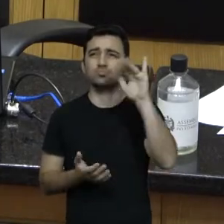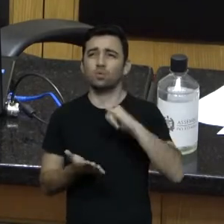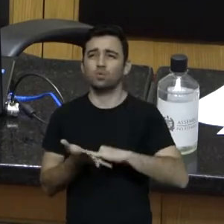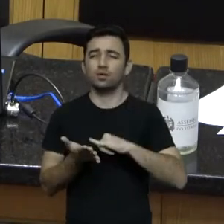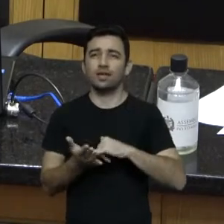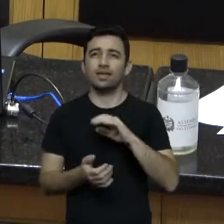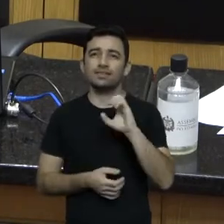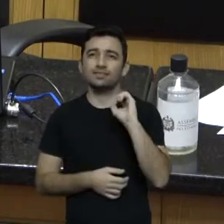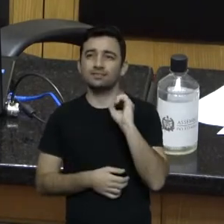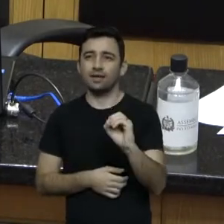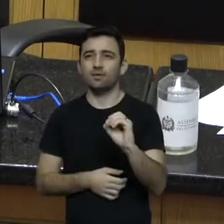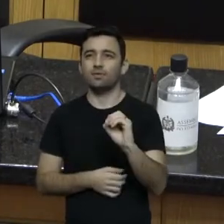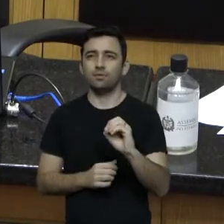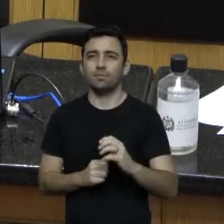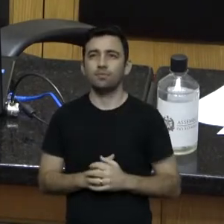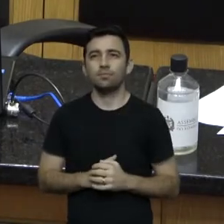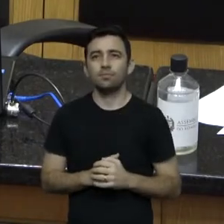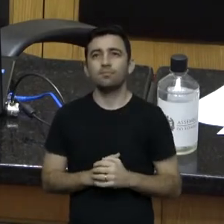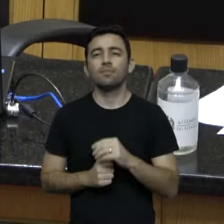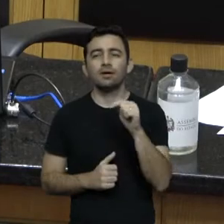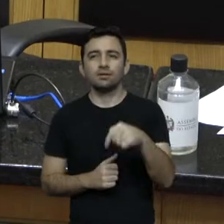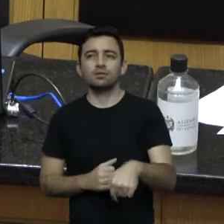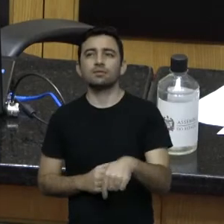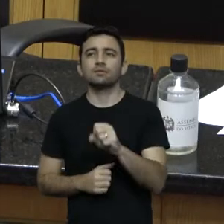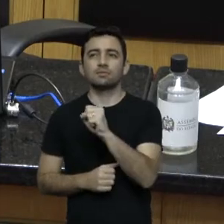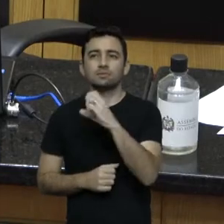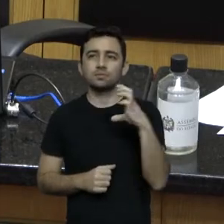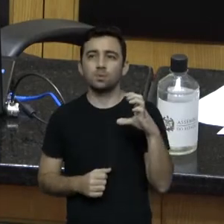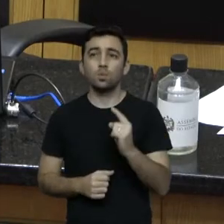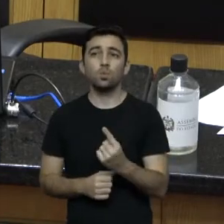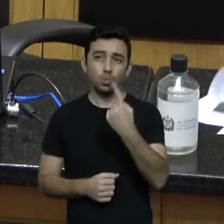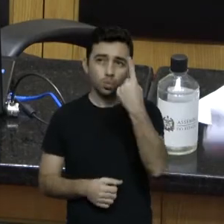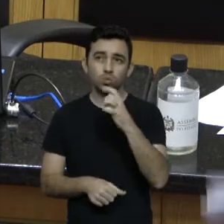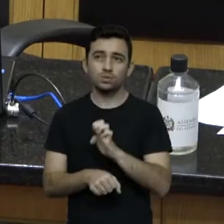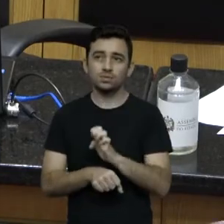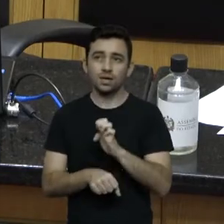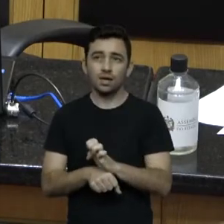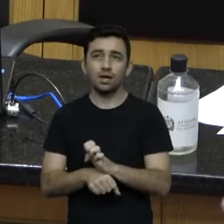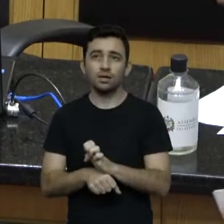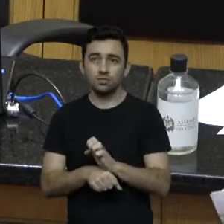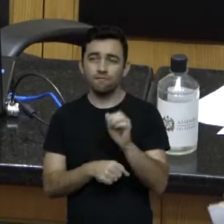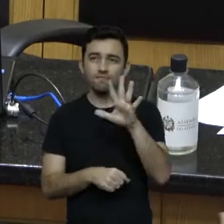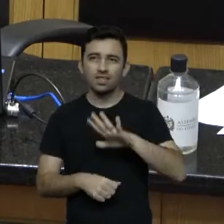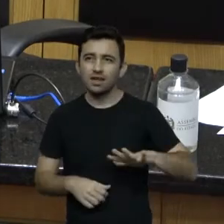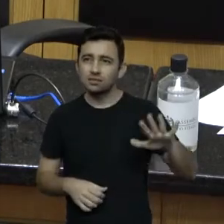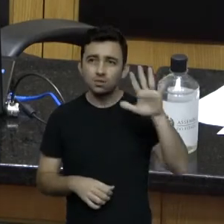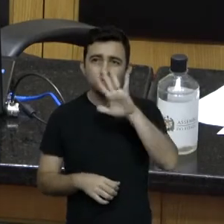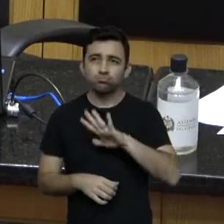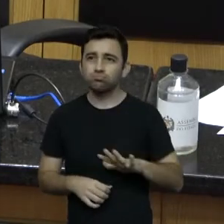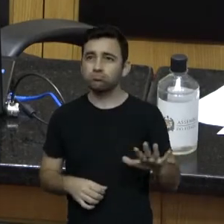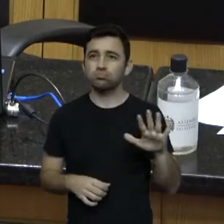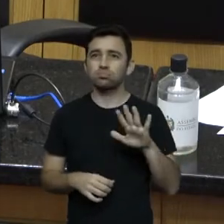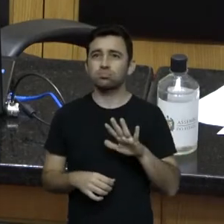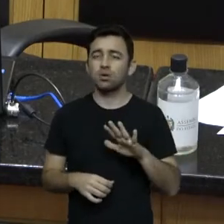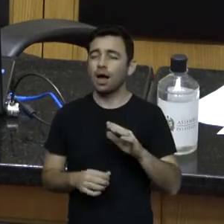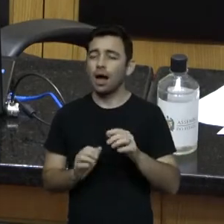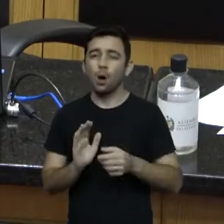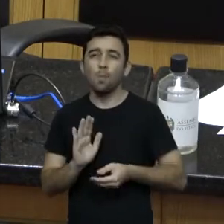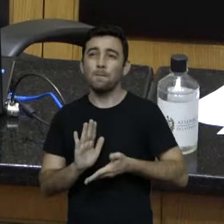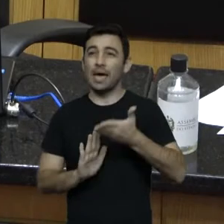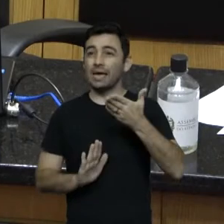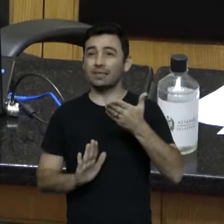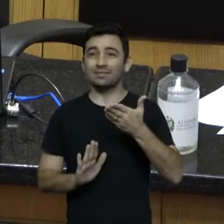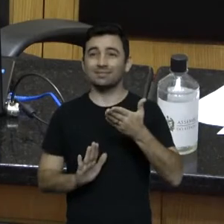10 Santa Catarina é o único estado da federação que não Aumentou